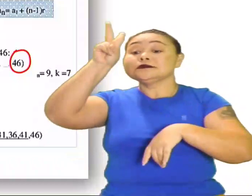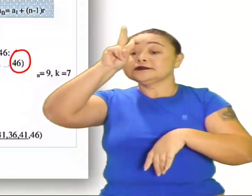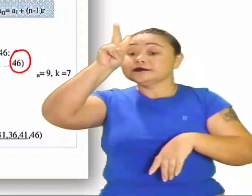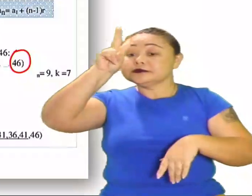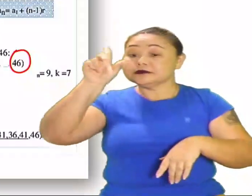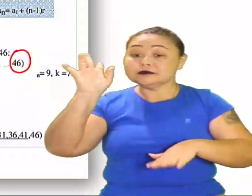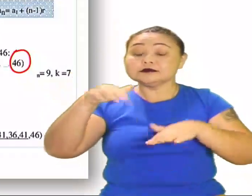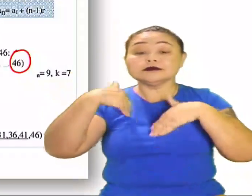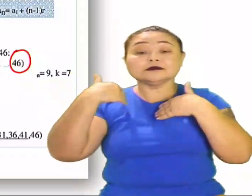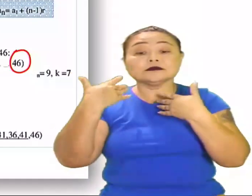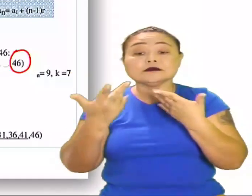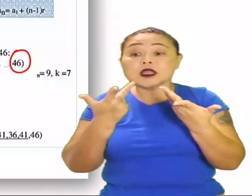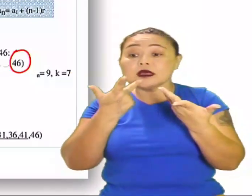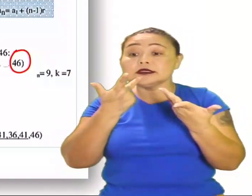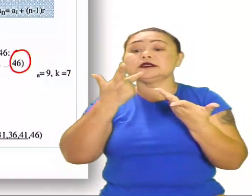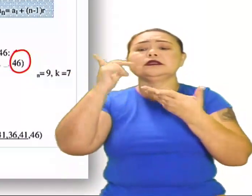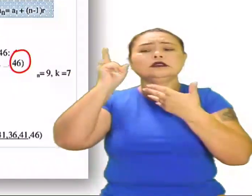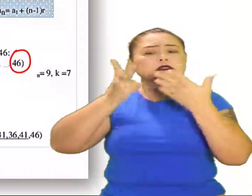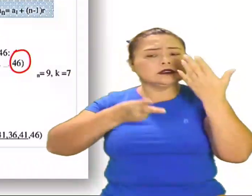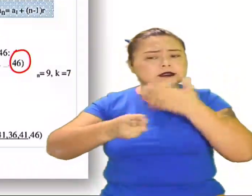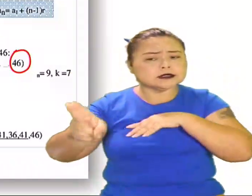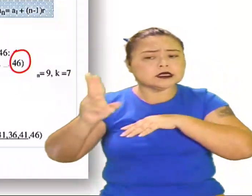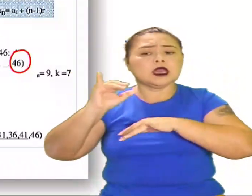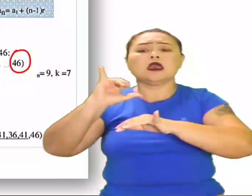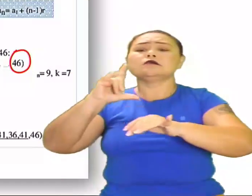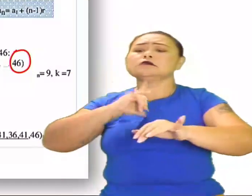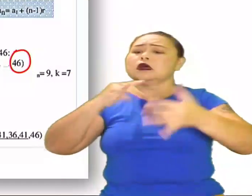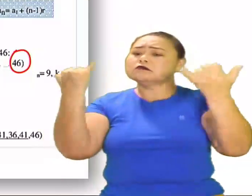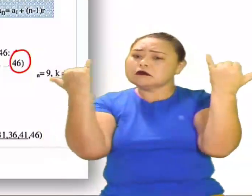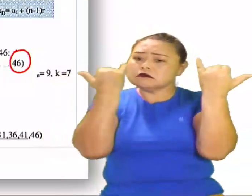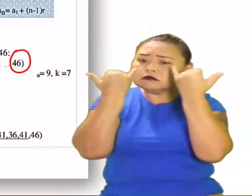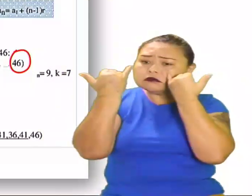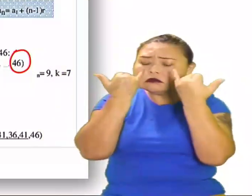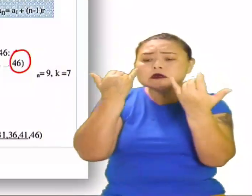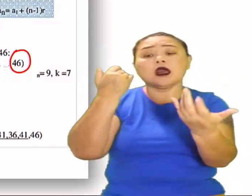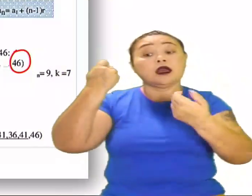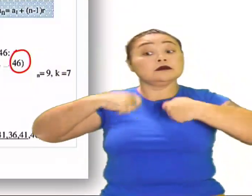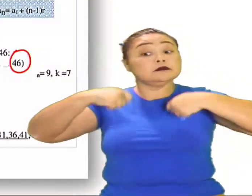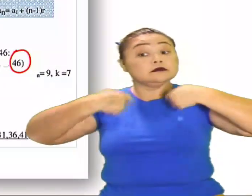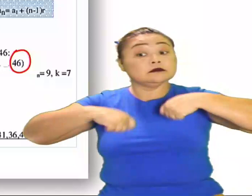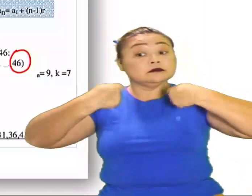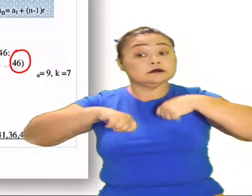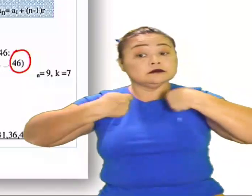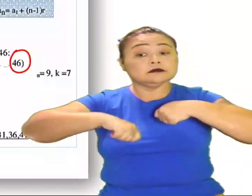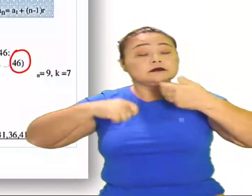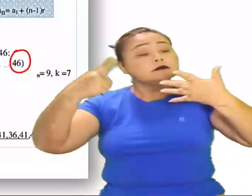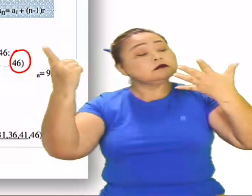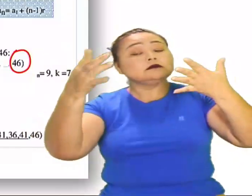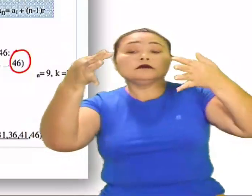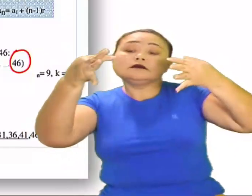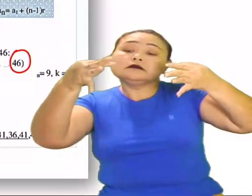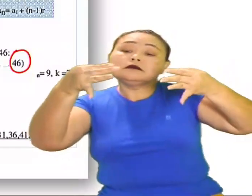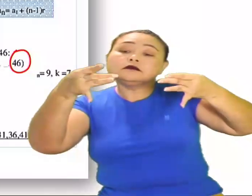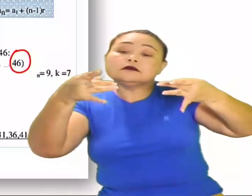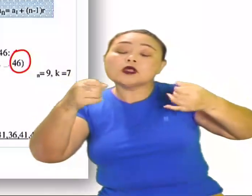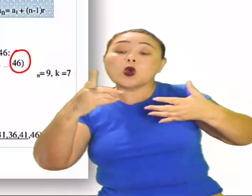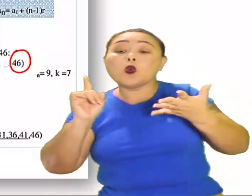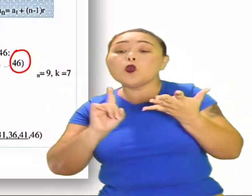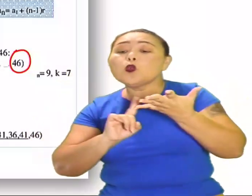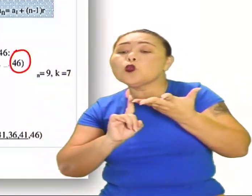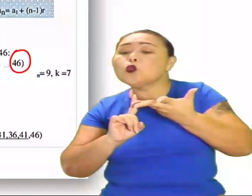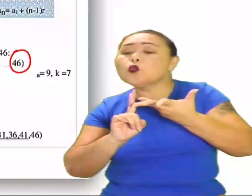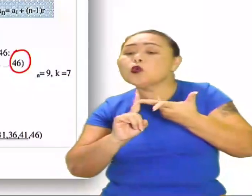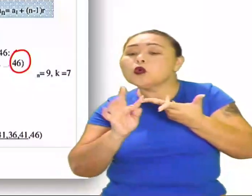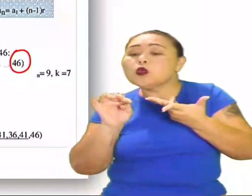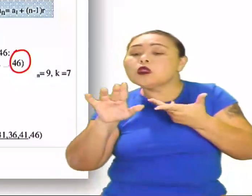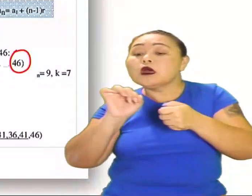que sempre que eu for trabalhar com essa informação, nós vamos precisar ter ali o detalhe. Quantos termos ele quer